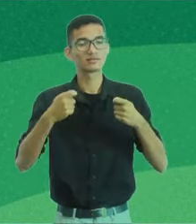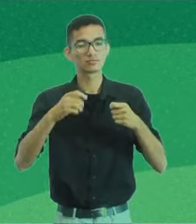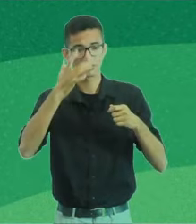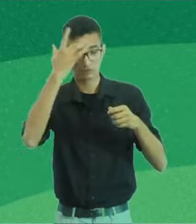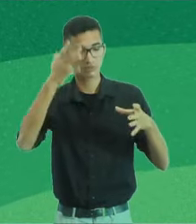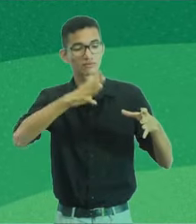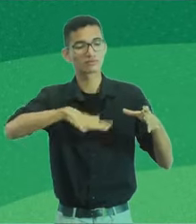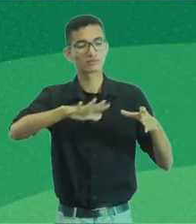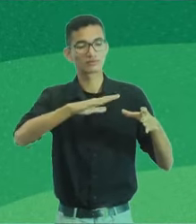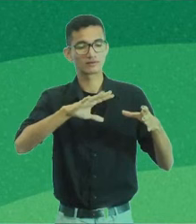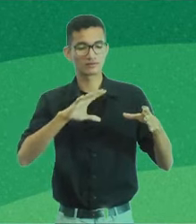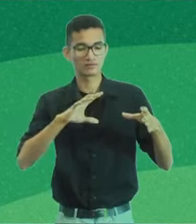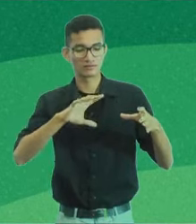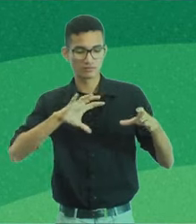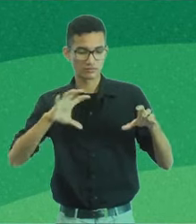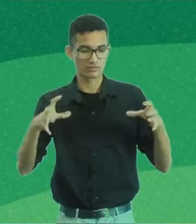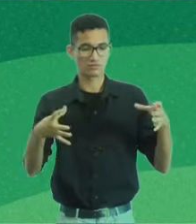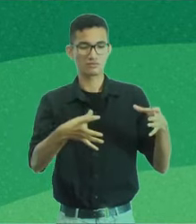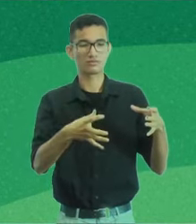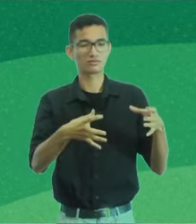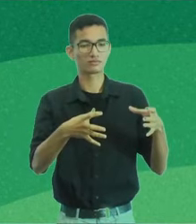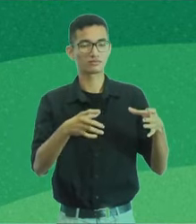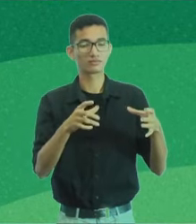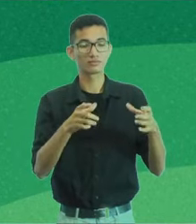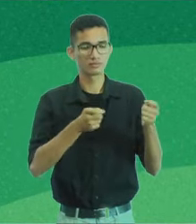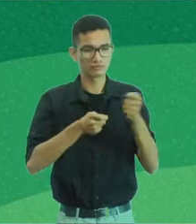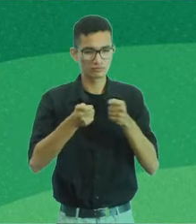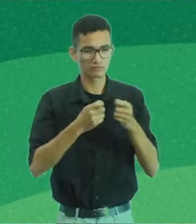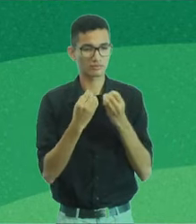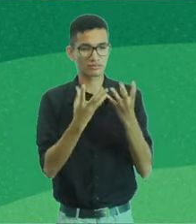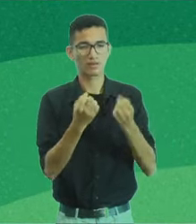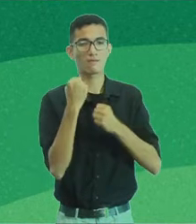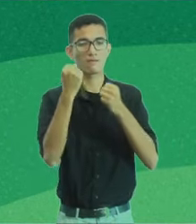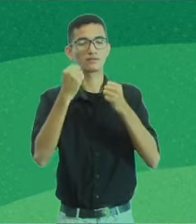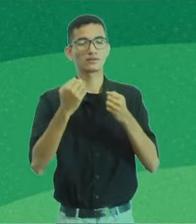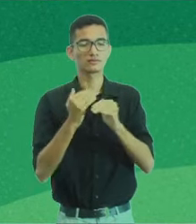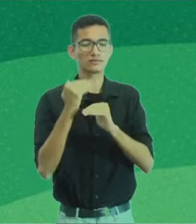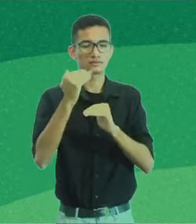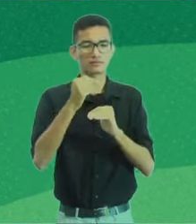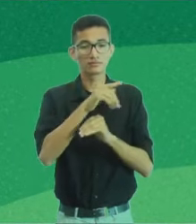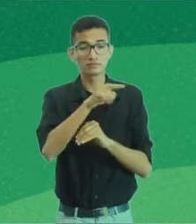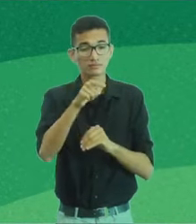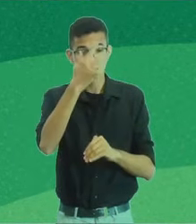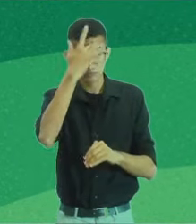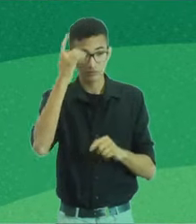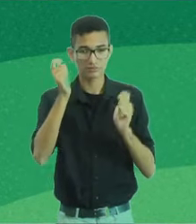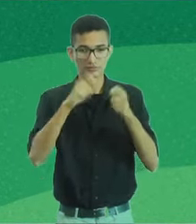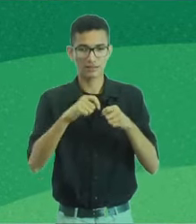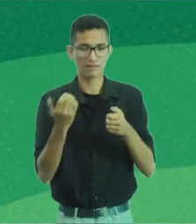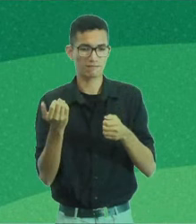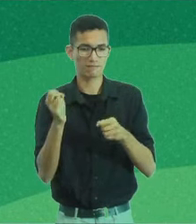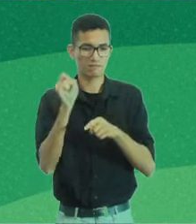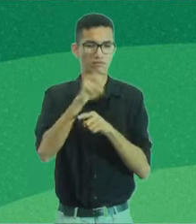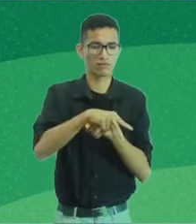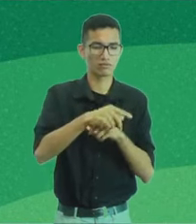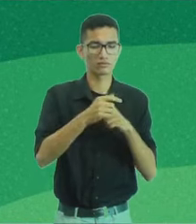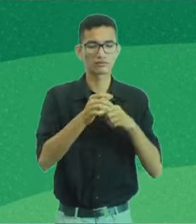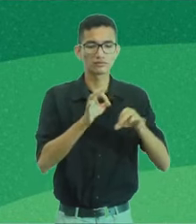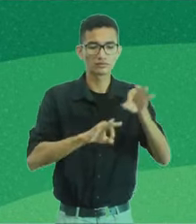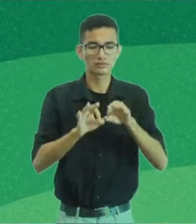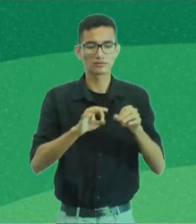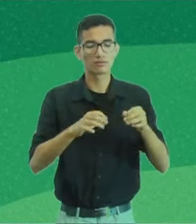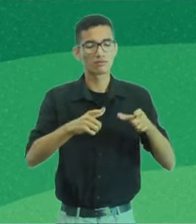com as outras pessoas mais cedeus controles se Deus poderes para que as outras pessoas possam ocupar e fazer lugares Seguros